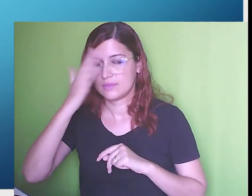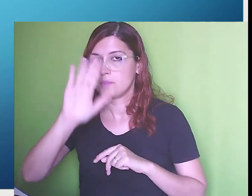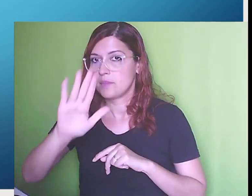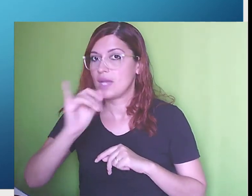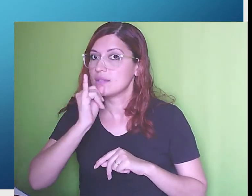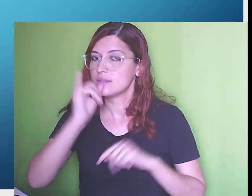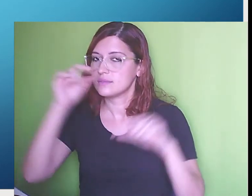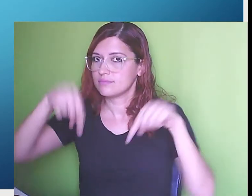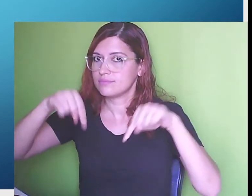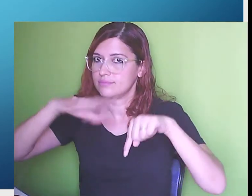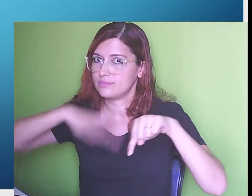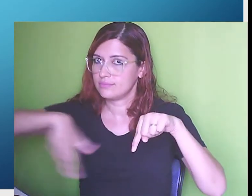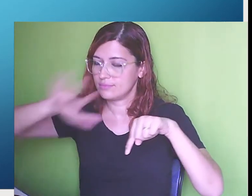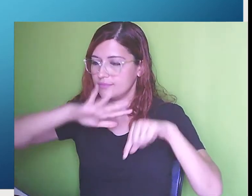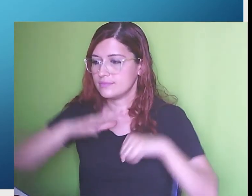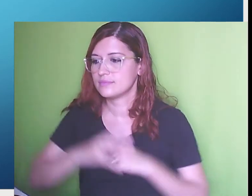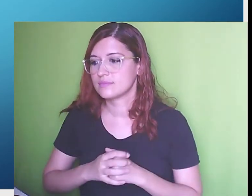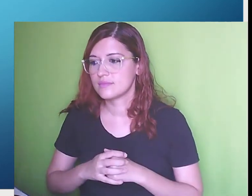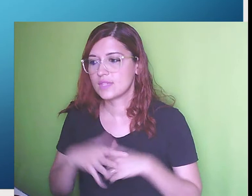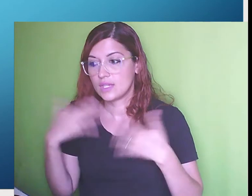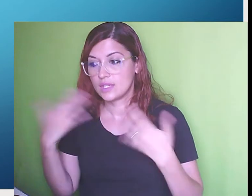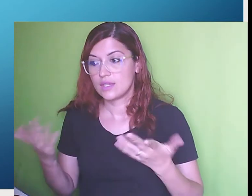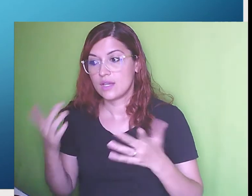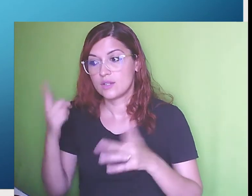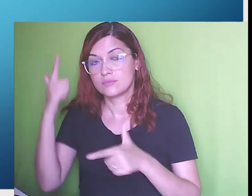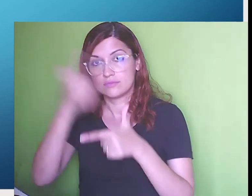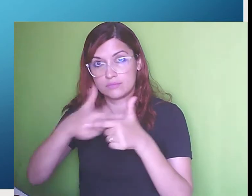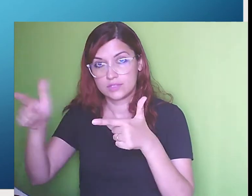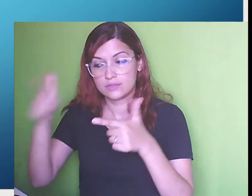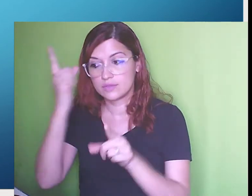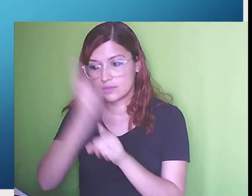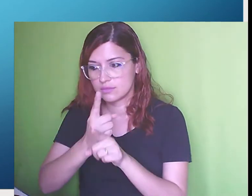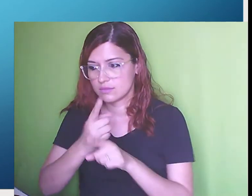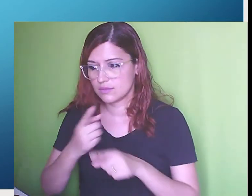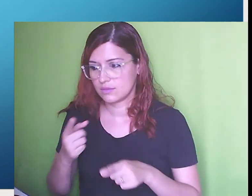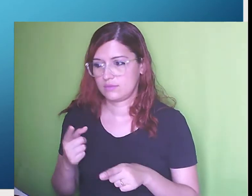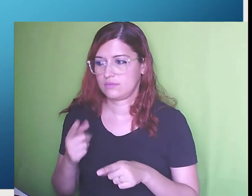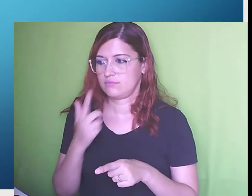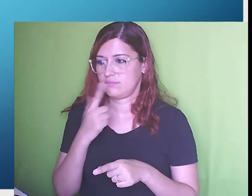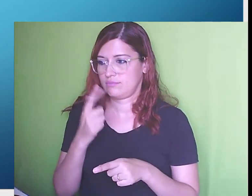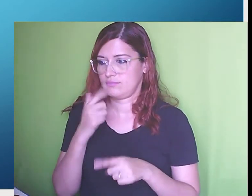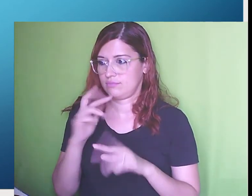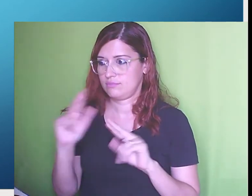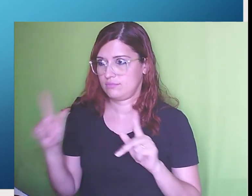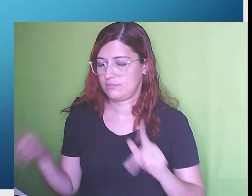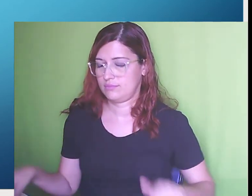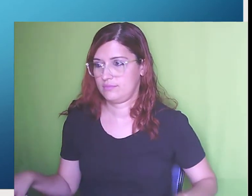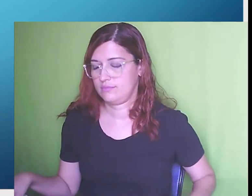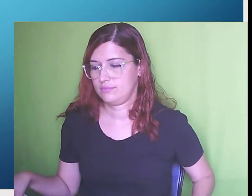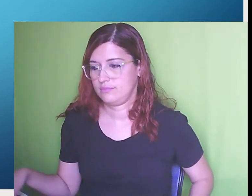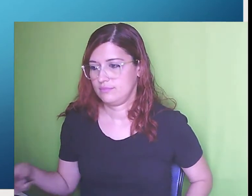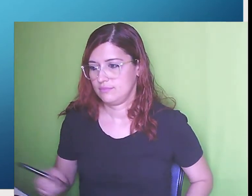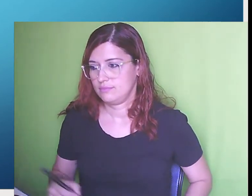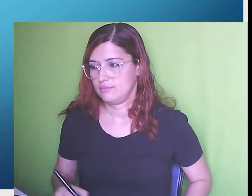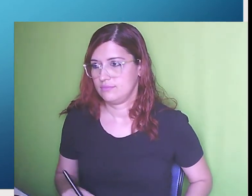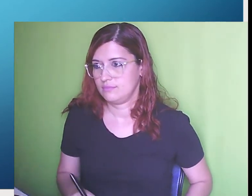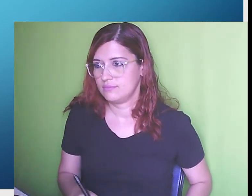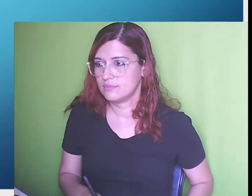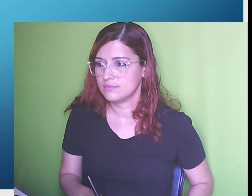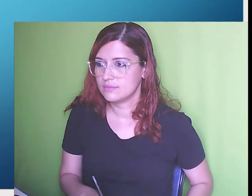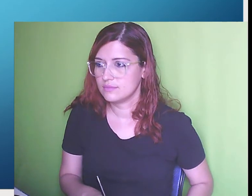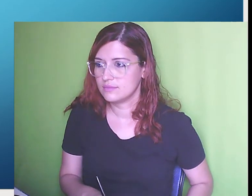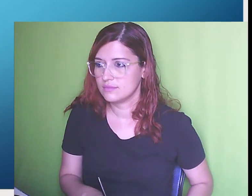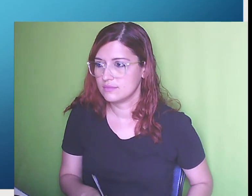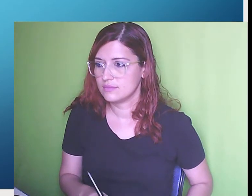110. Eu estou usando daqui da região. E aí, eu vou dividir. Ah, esse vermelho ficou esquisito.